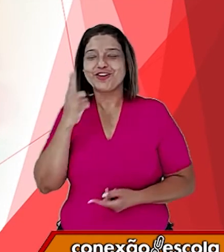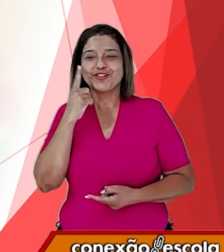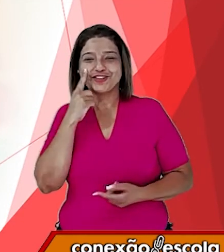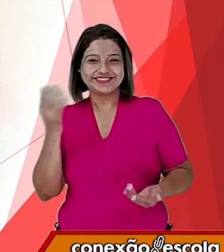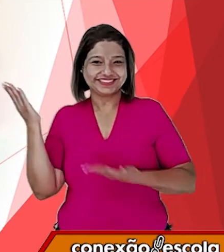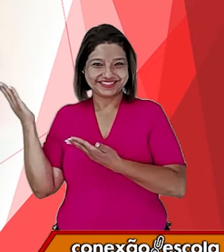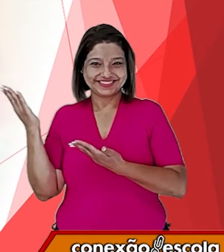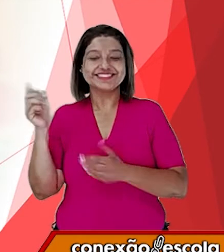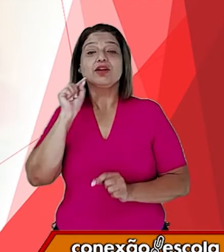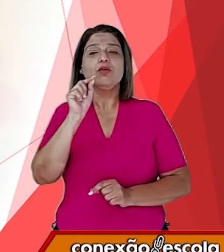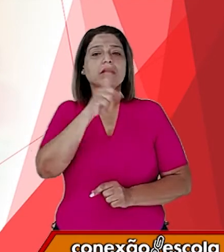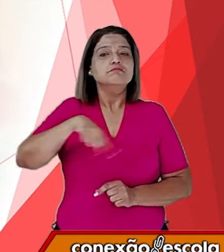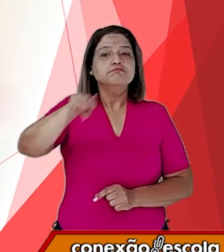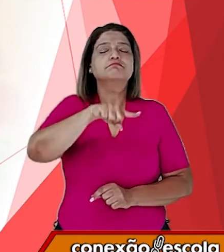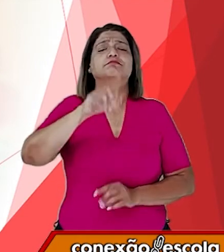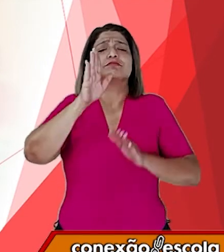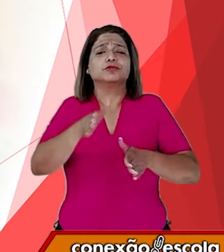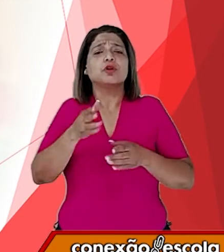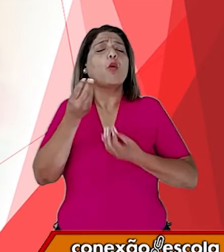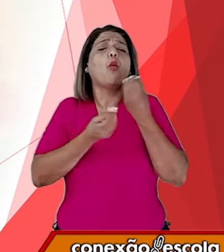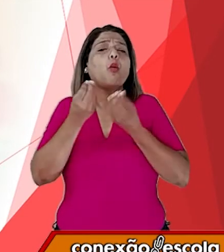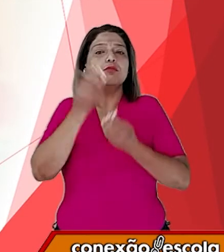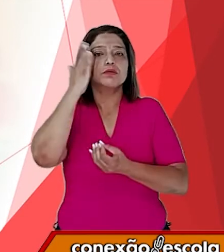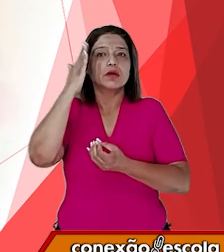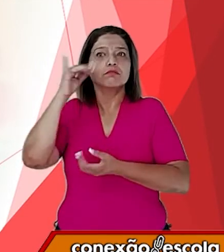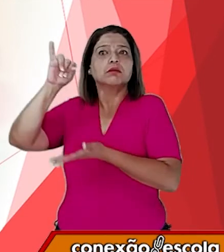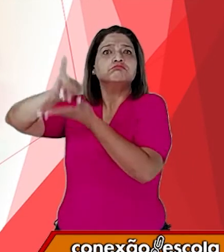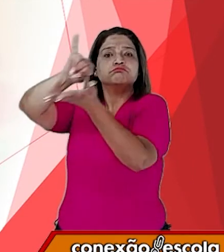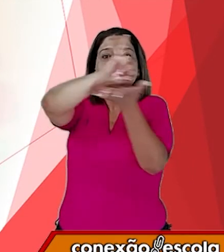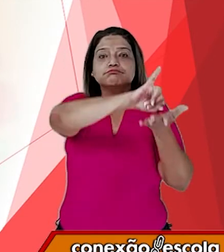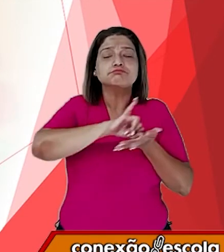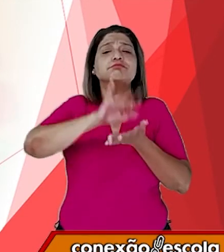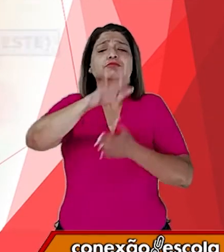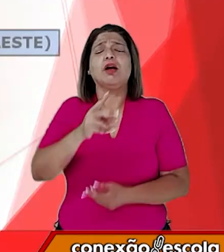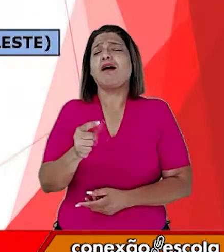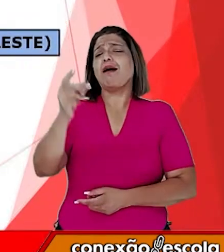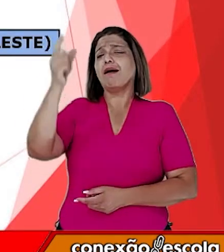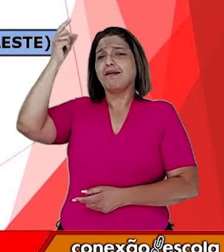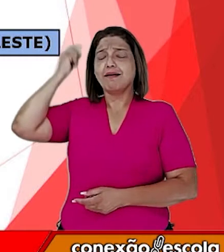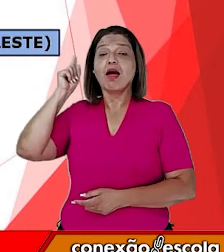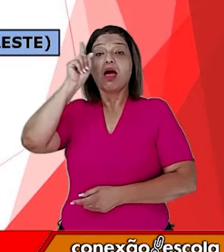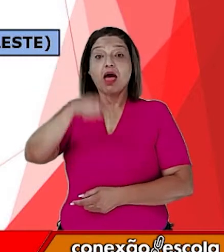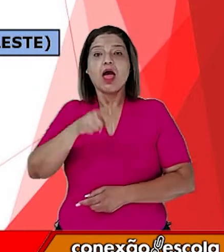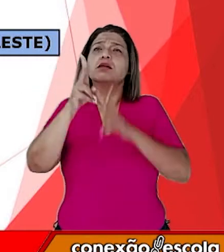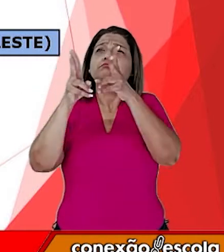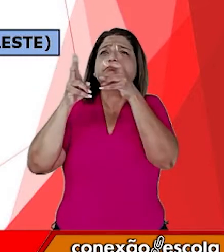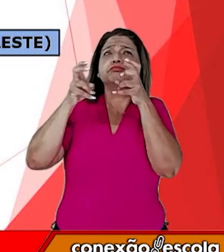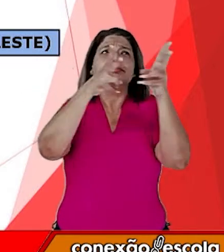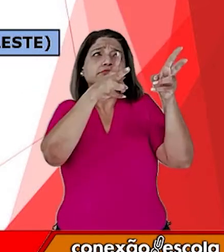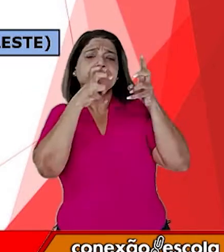Uma das maneiras mais primitivas de orientação é realizada através da observação de astros